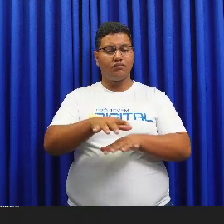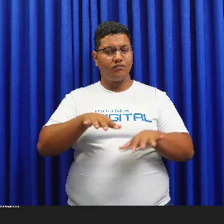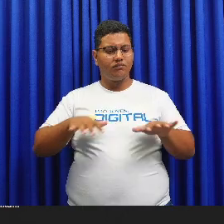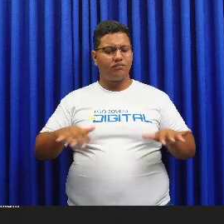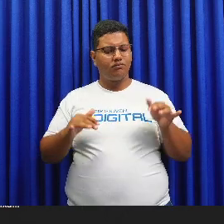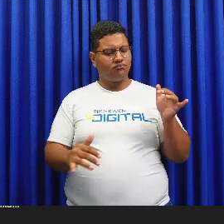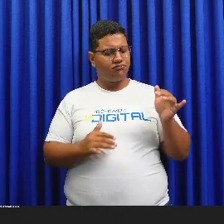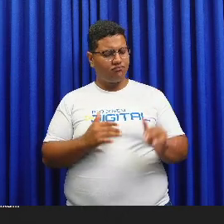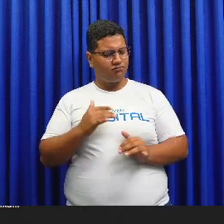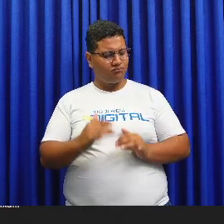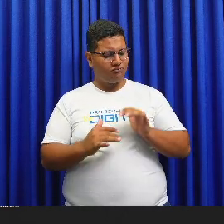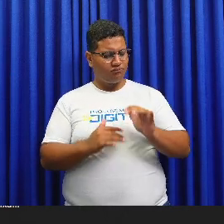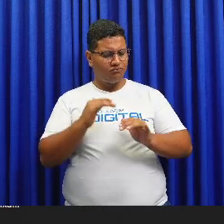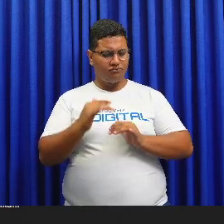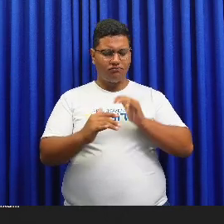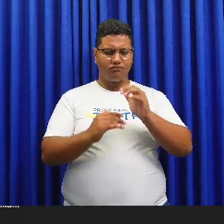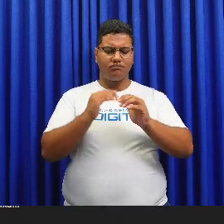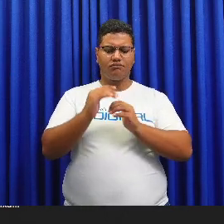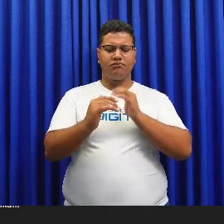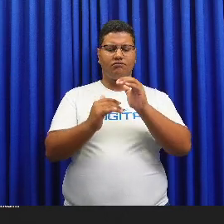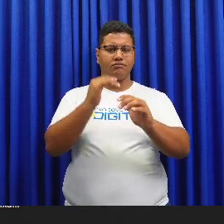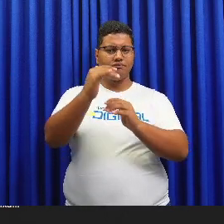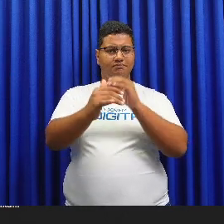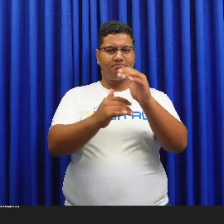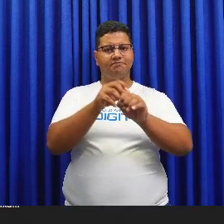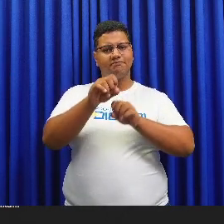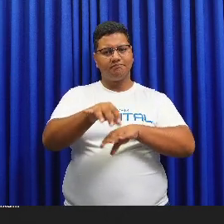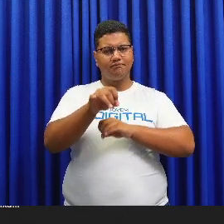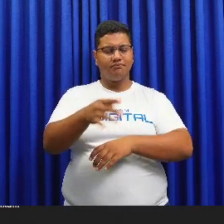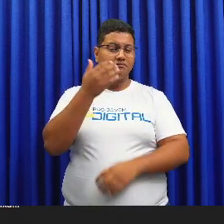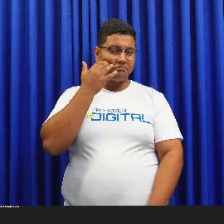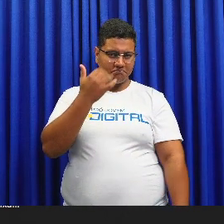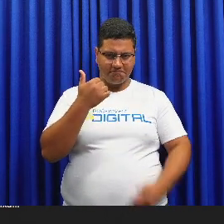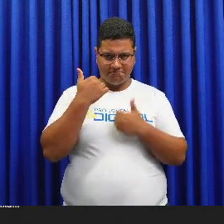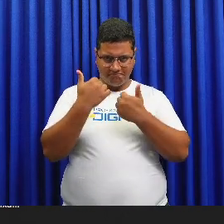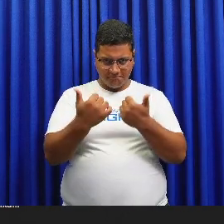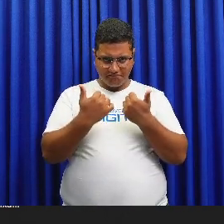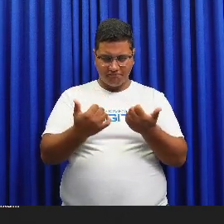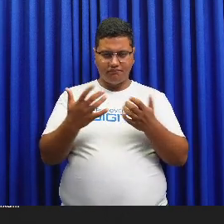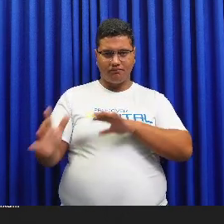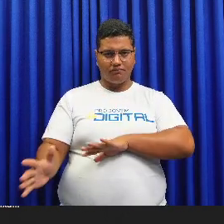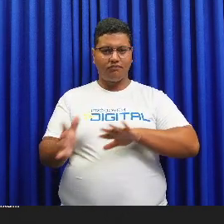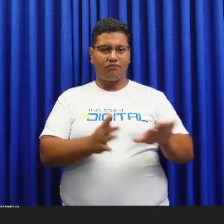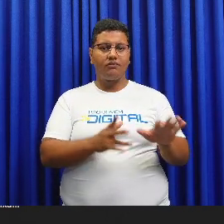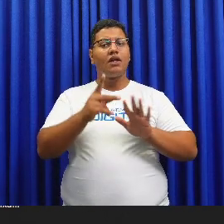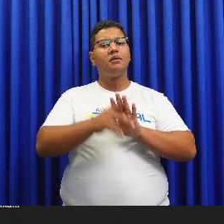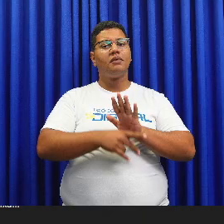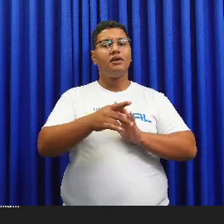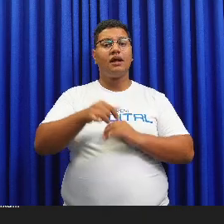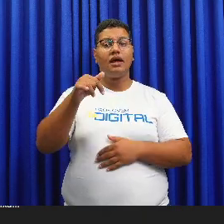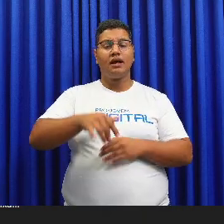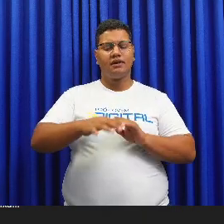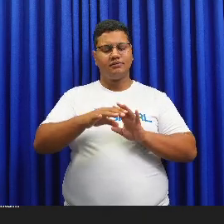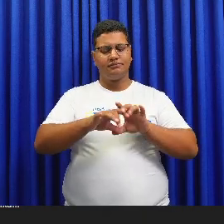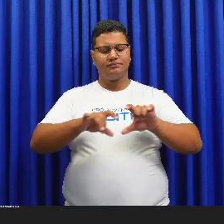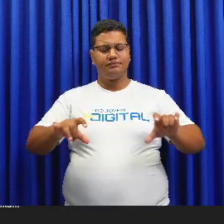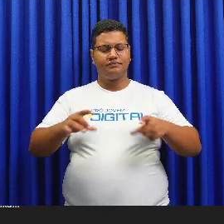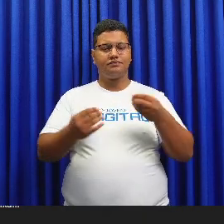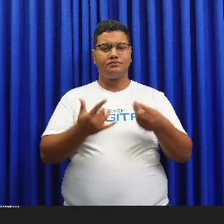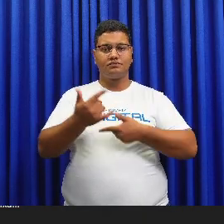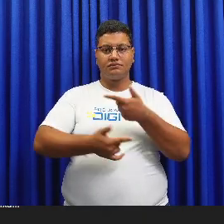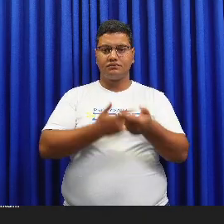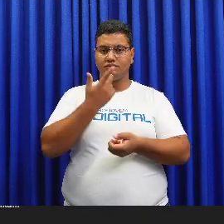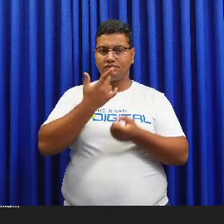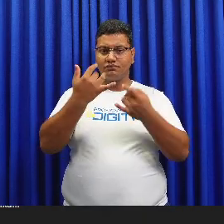de escolaridade, seu nível escolar, beleza? Projetos. Aí aqui você pode trabalhar, como a gente